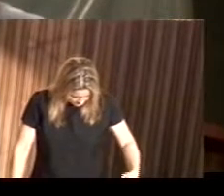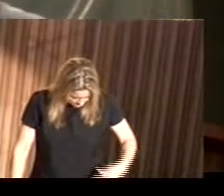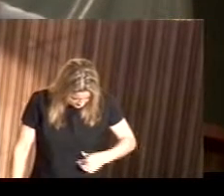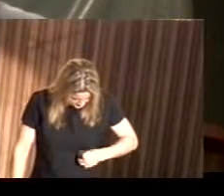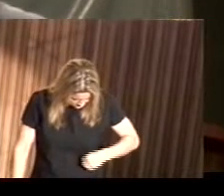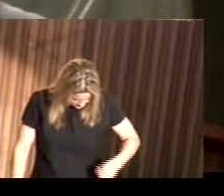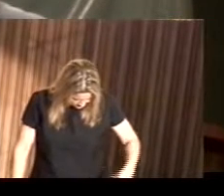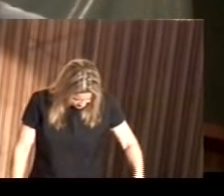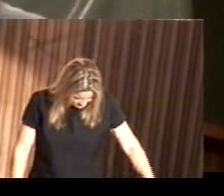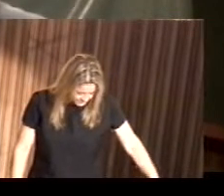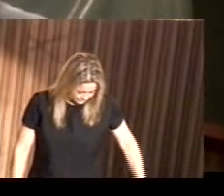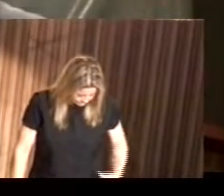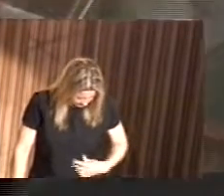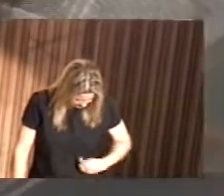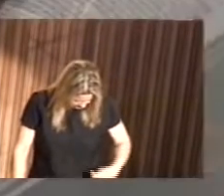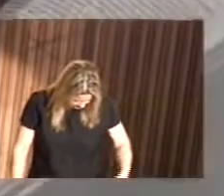continuaremos